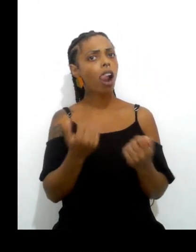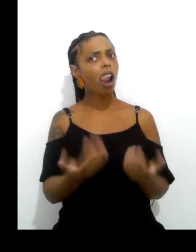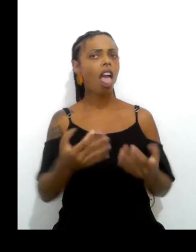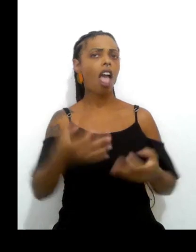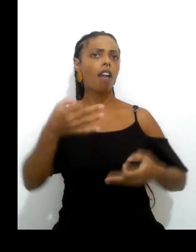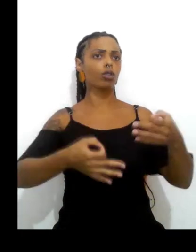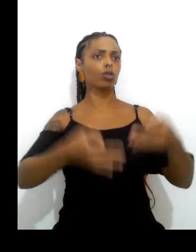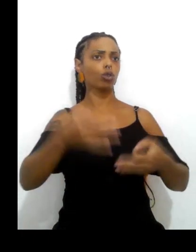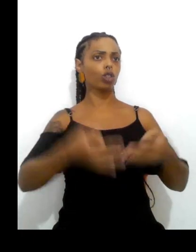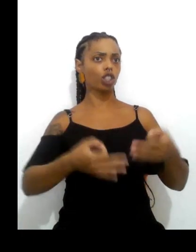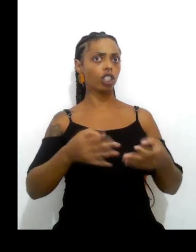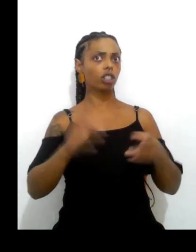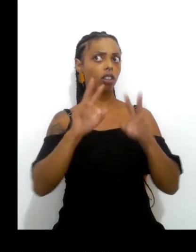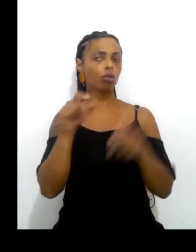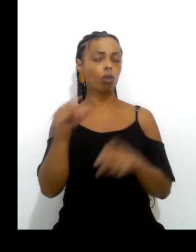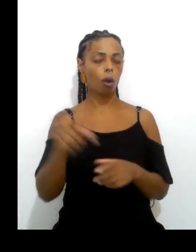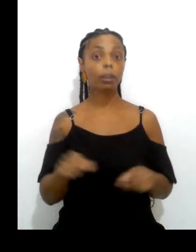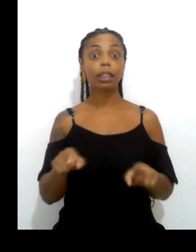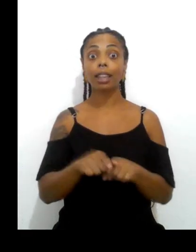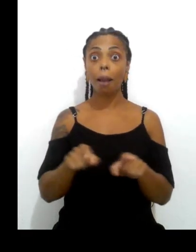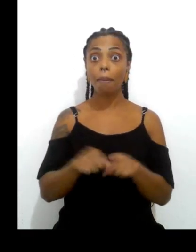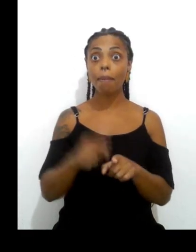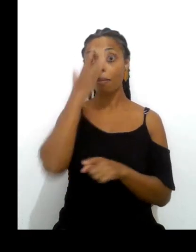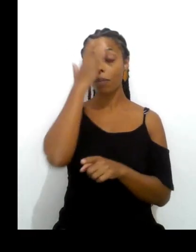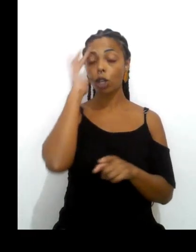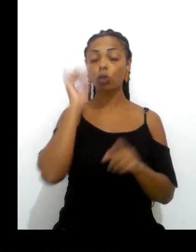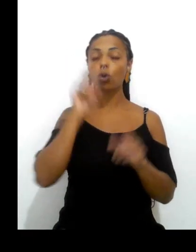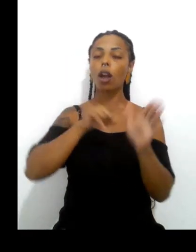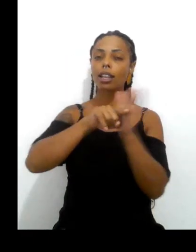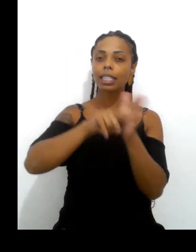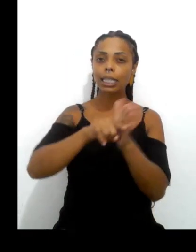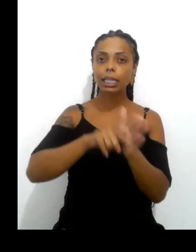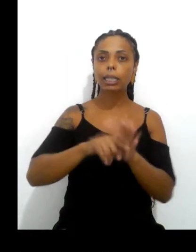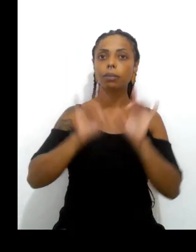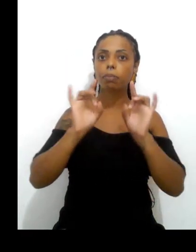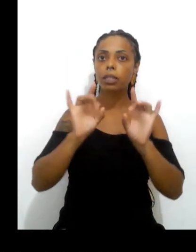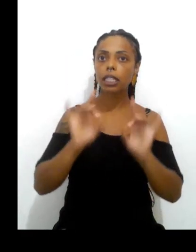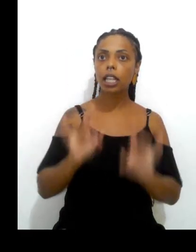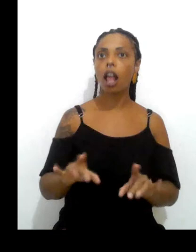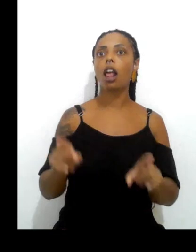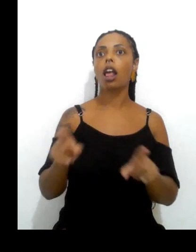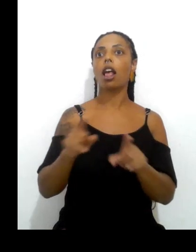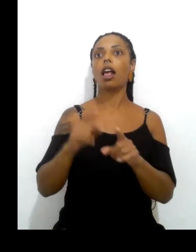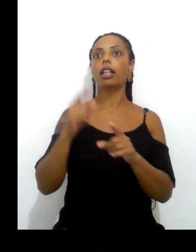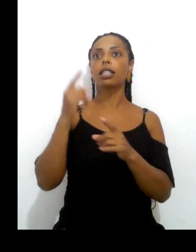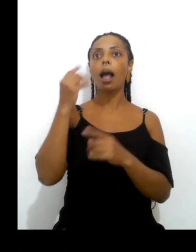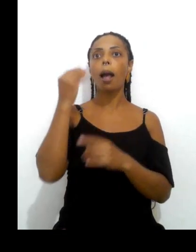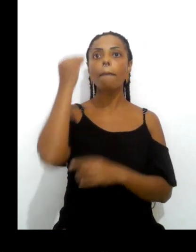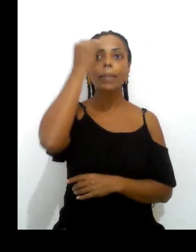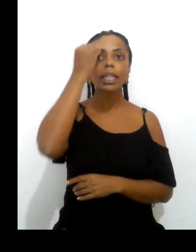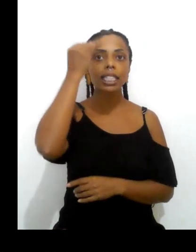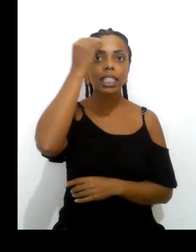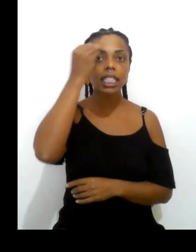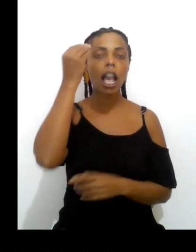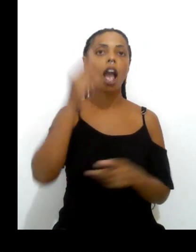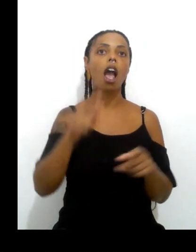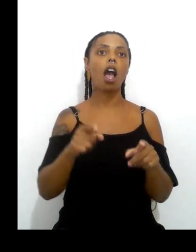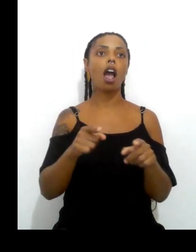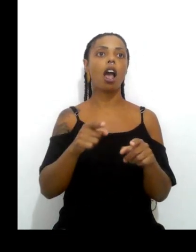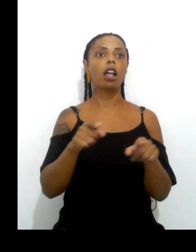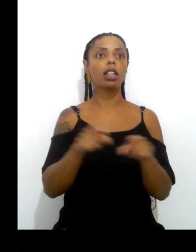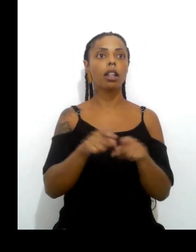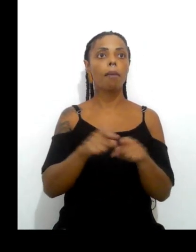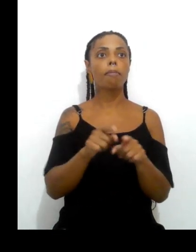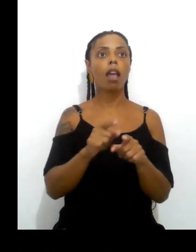especialistas psiquiatras e criminologias agora defendiam esse argumento social